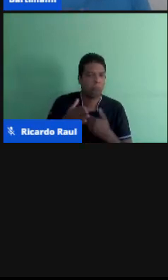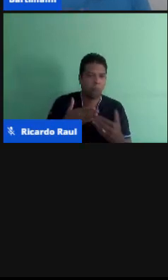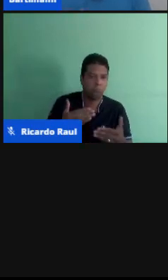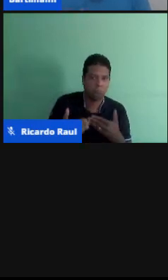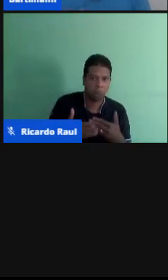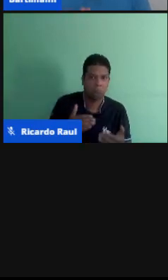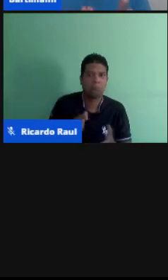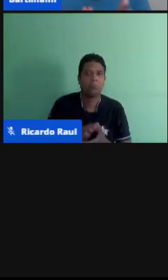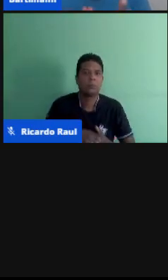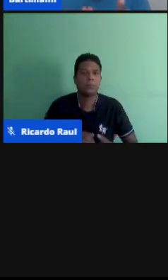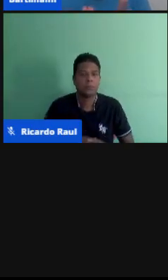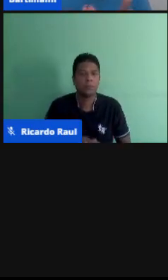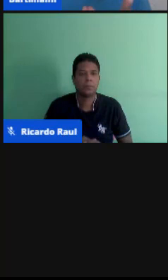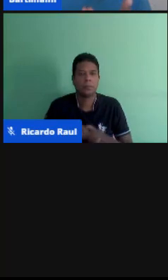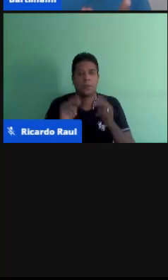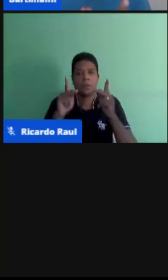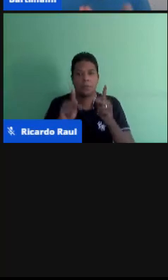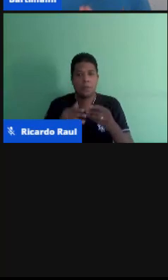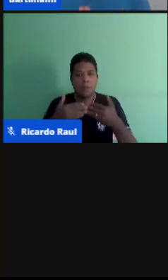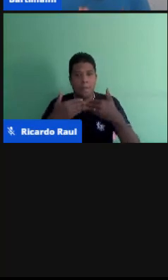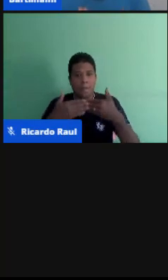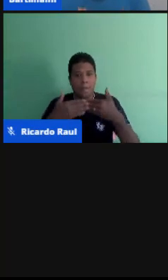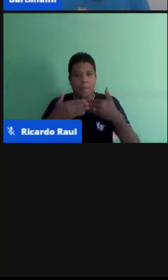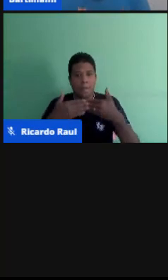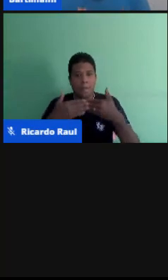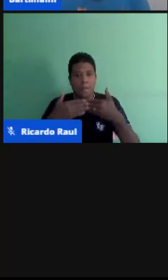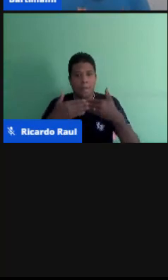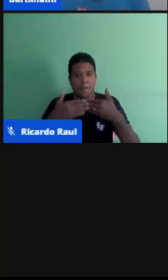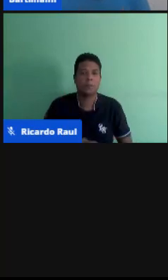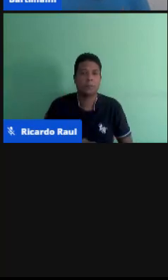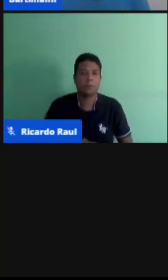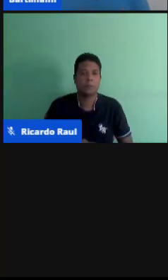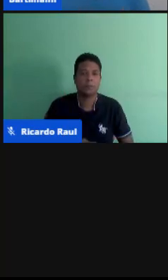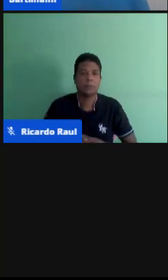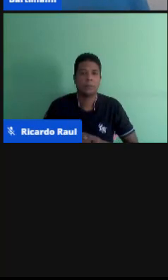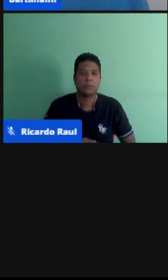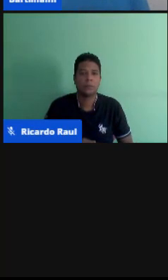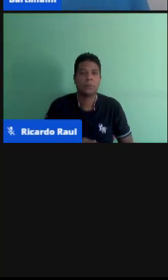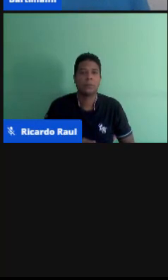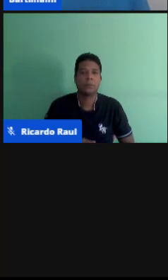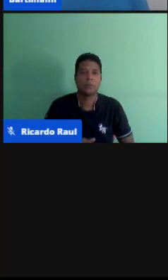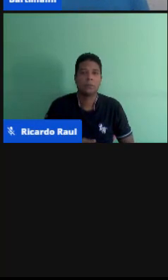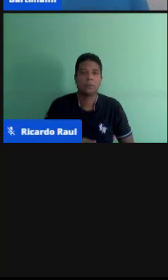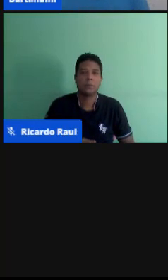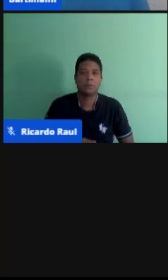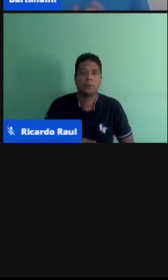sem problema nenhum. Dados são públicos, abertos e gratuitos. Podemos avançar?